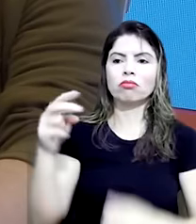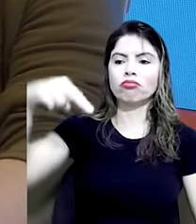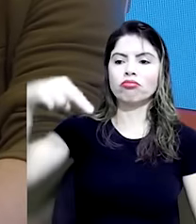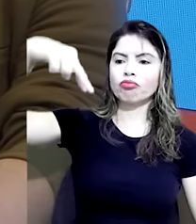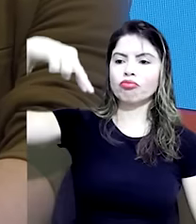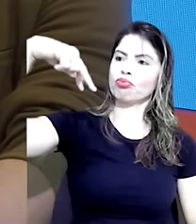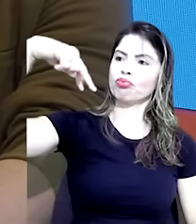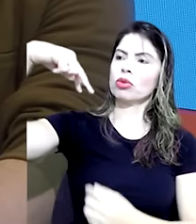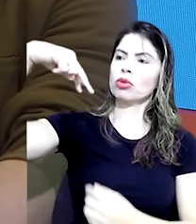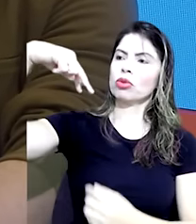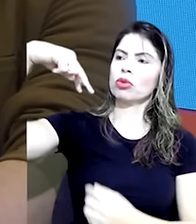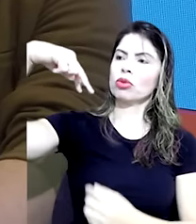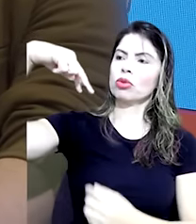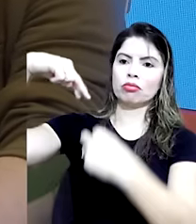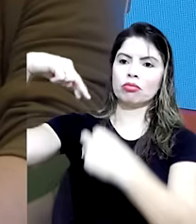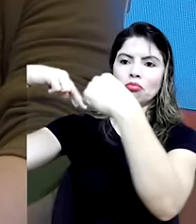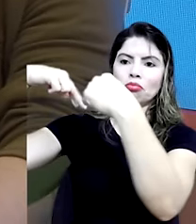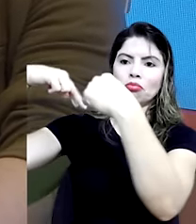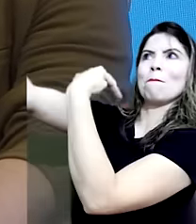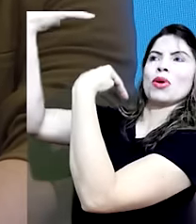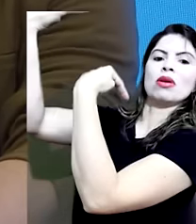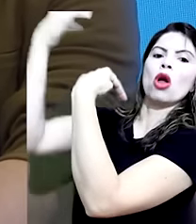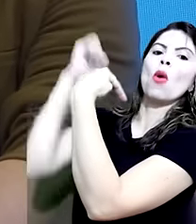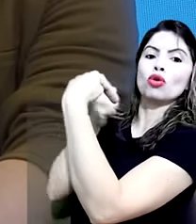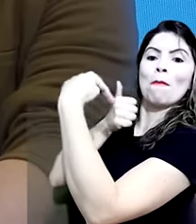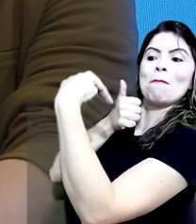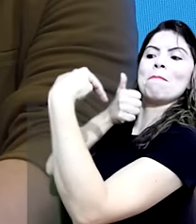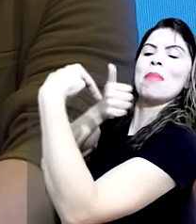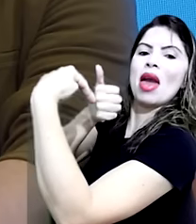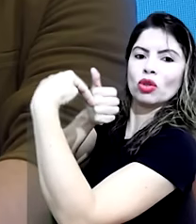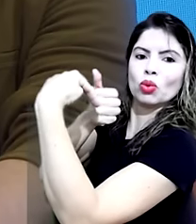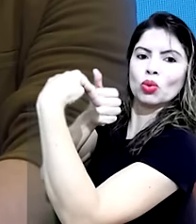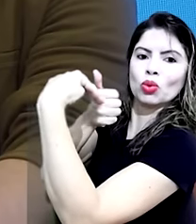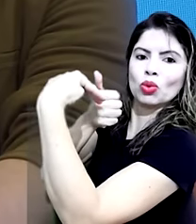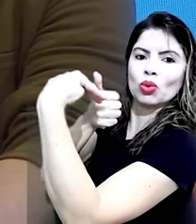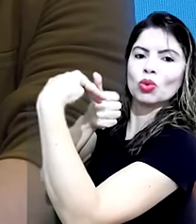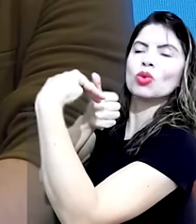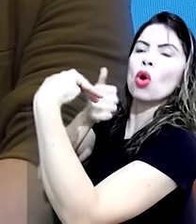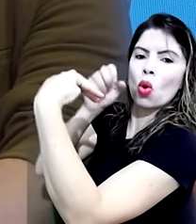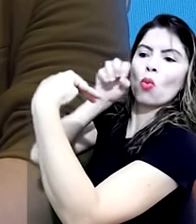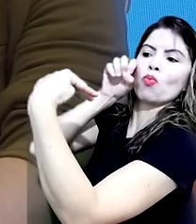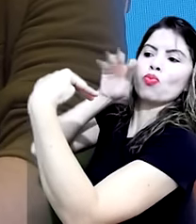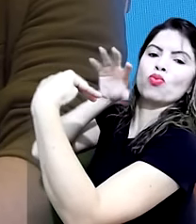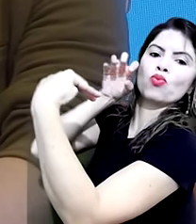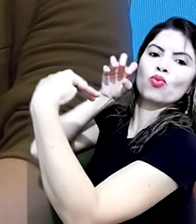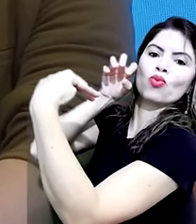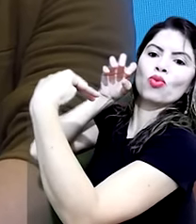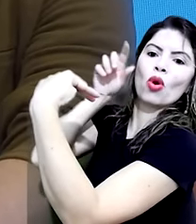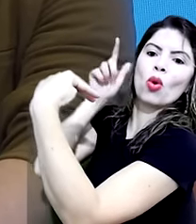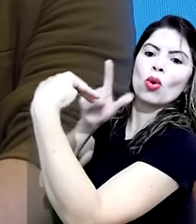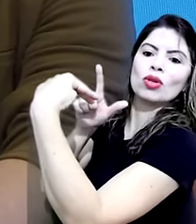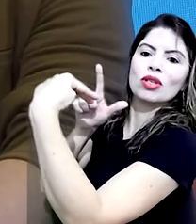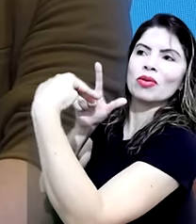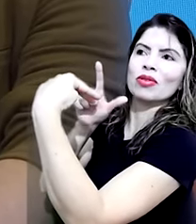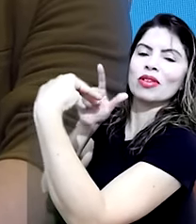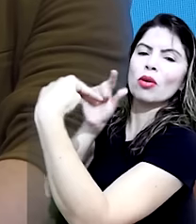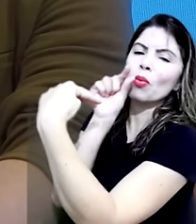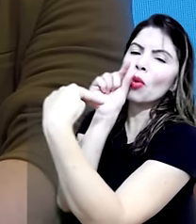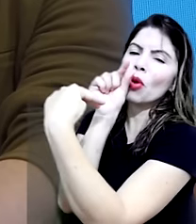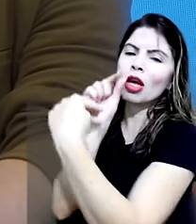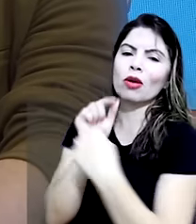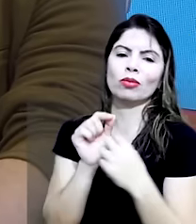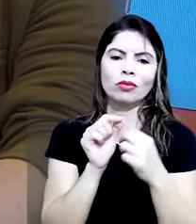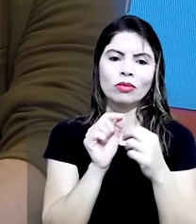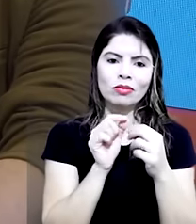próximo a distância de 1 m 1,5 m no máximo dois e aí uso Flash ele vai jogar um pouquinho de luz naquela pessoa então você tem uma